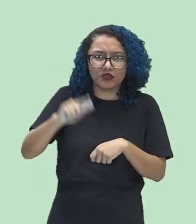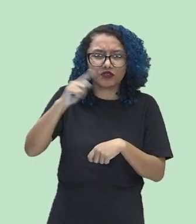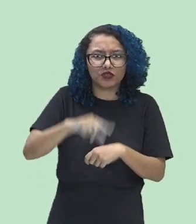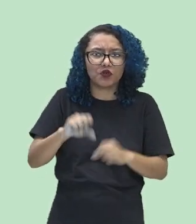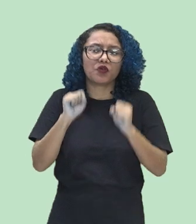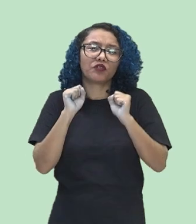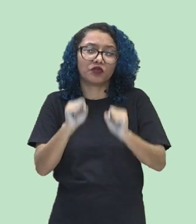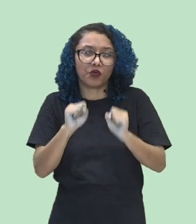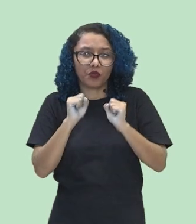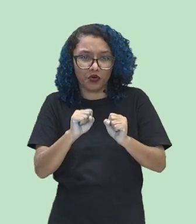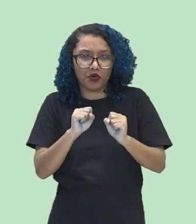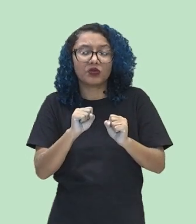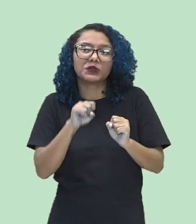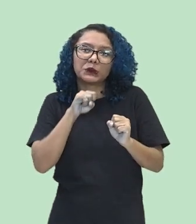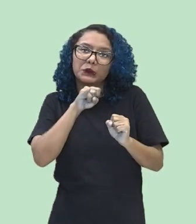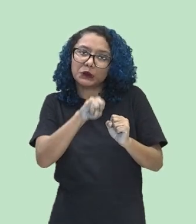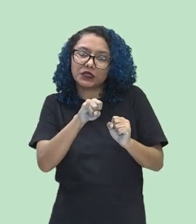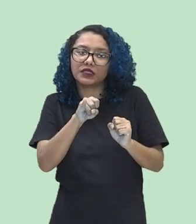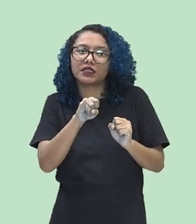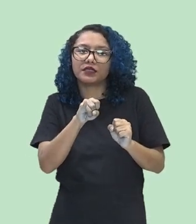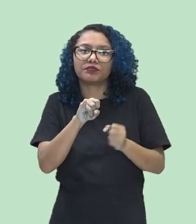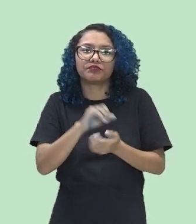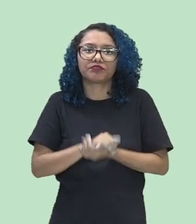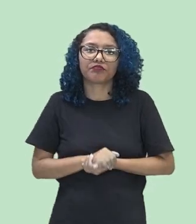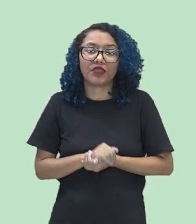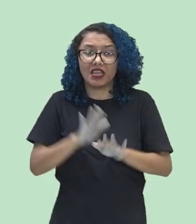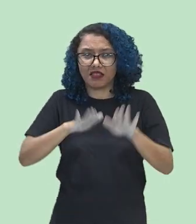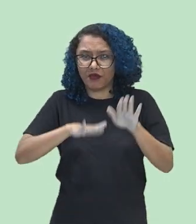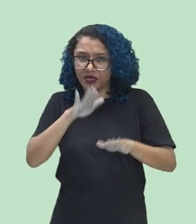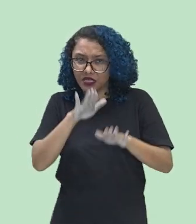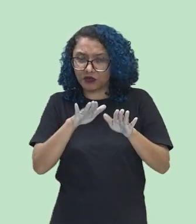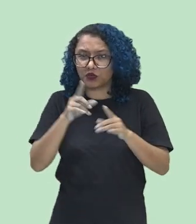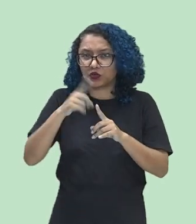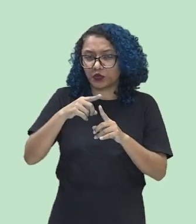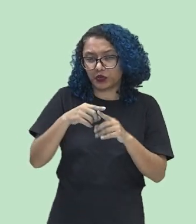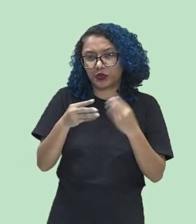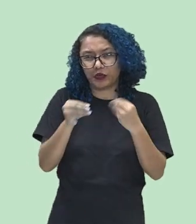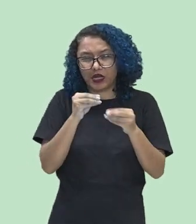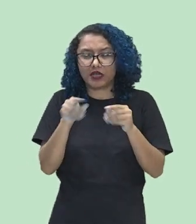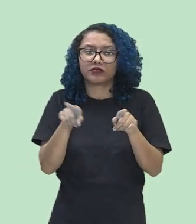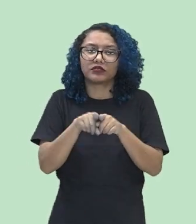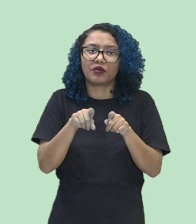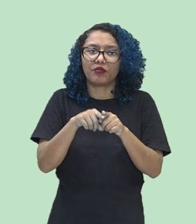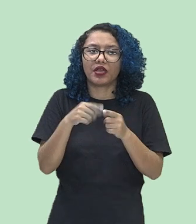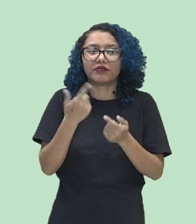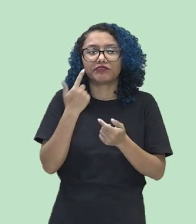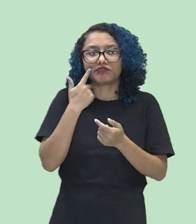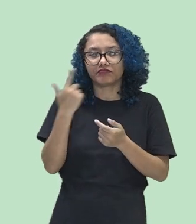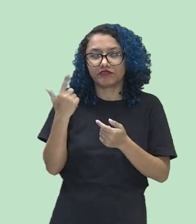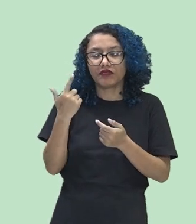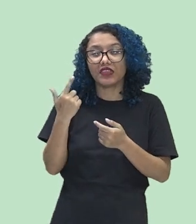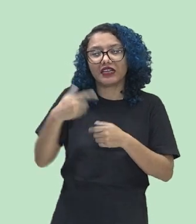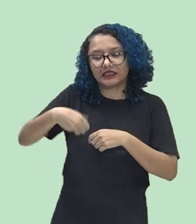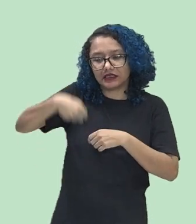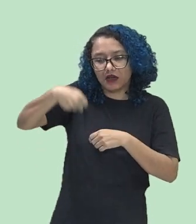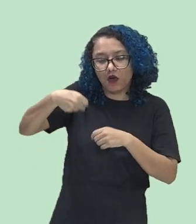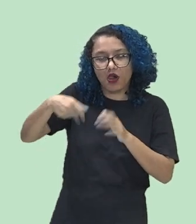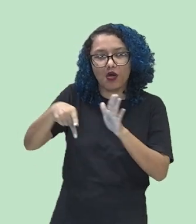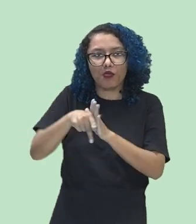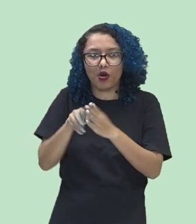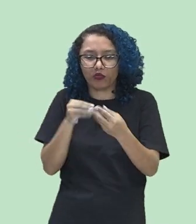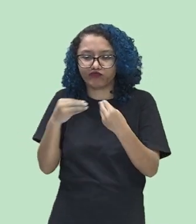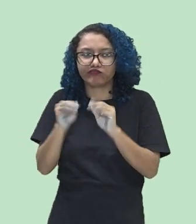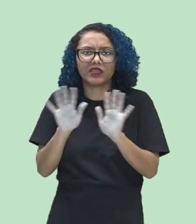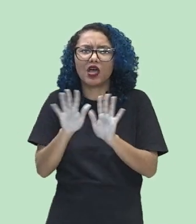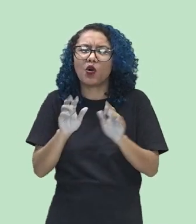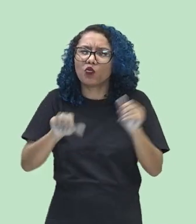se tiver algum plástico, dependendo ali do plástico que você tiver. Também utilizando em vez de sacos plásticos e com uma cestinha